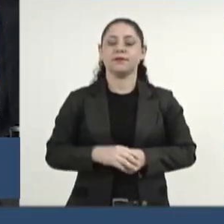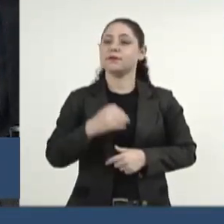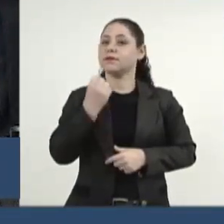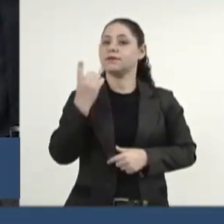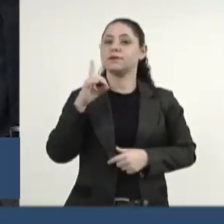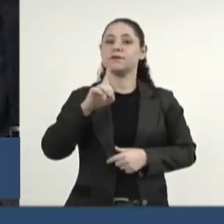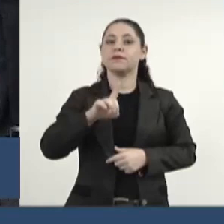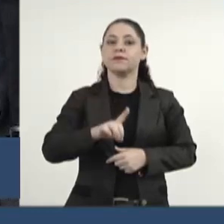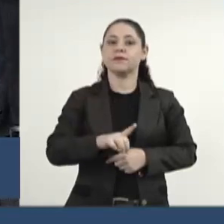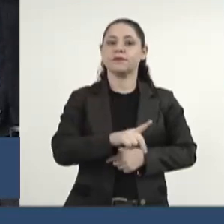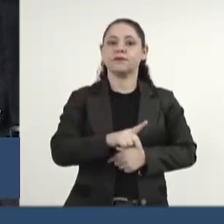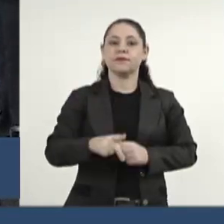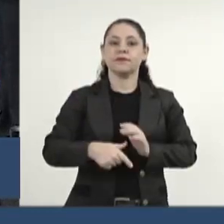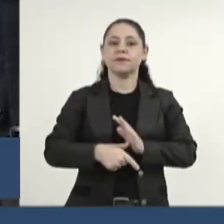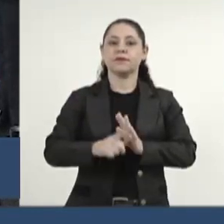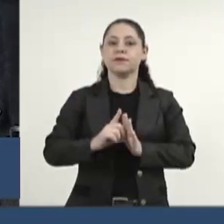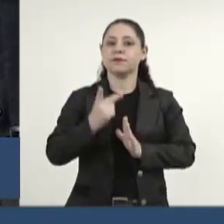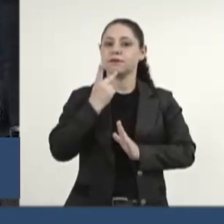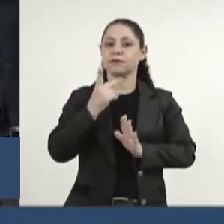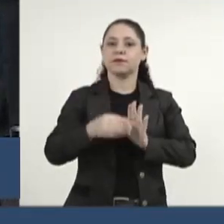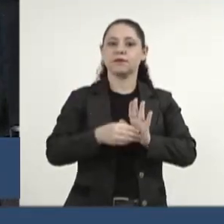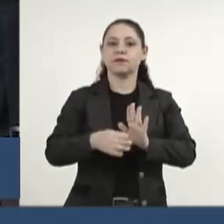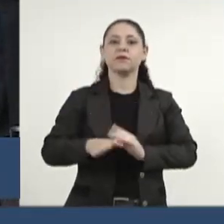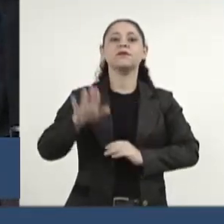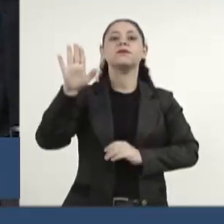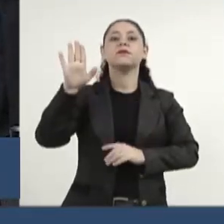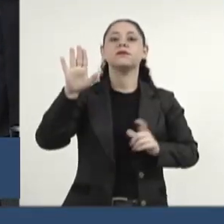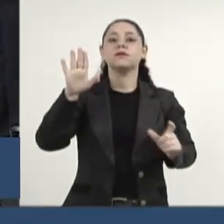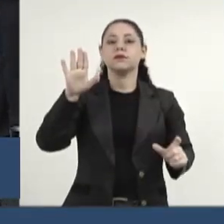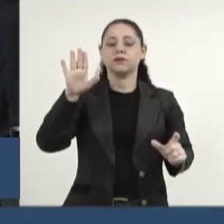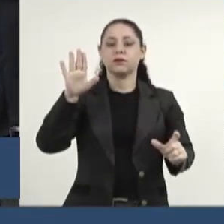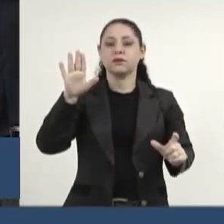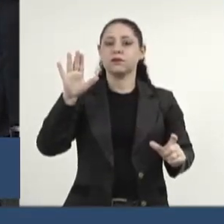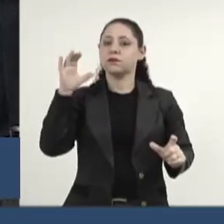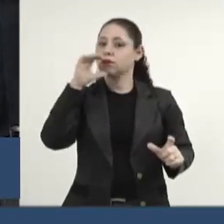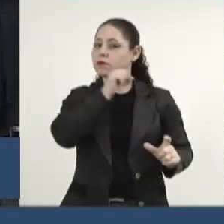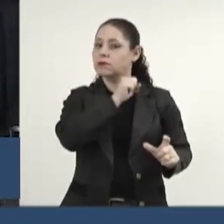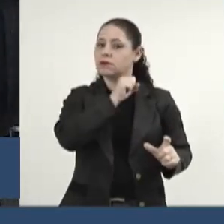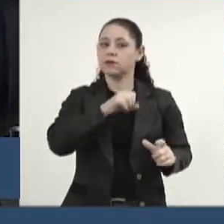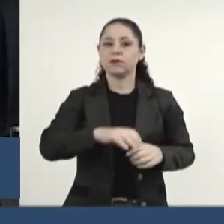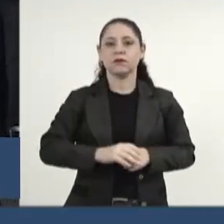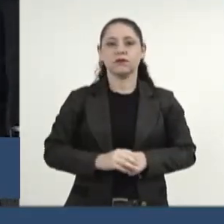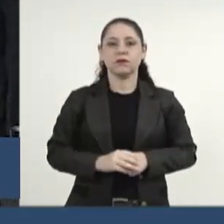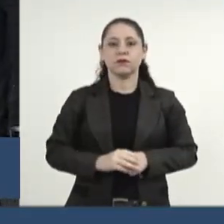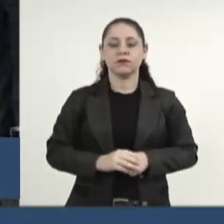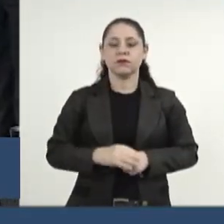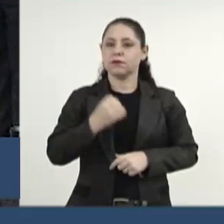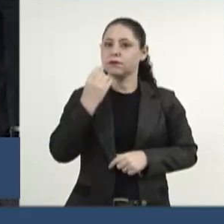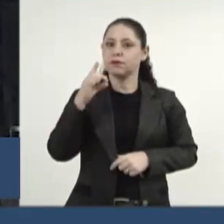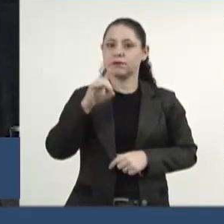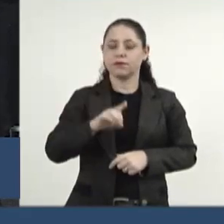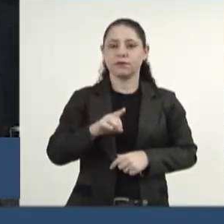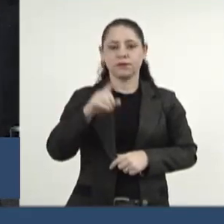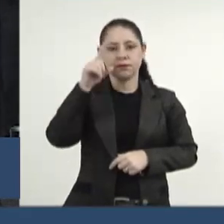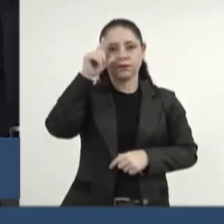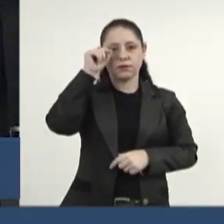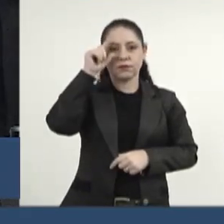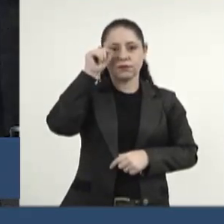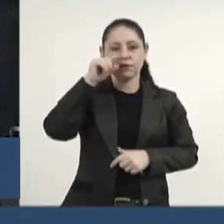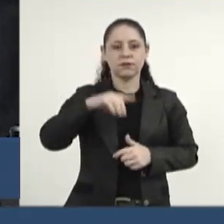Bom dia, presidente. Antes de falar das indicações, vou pedir pela ordem, presidente, rapidamente. Bom dia, presidente Gerson